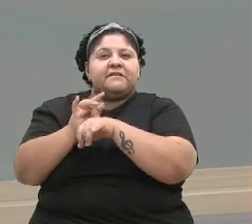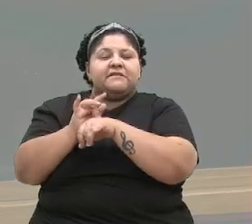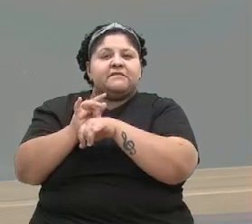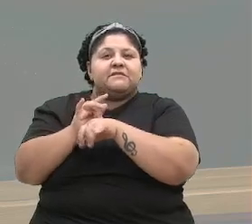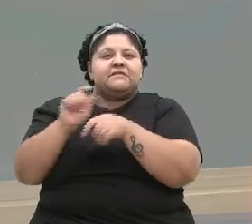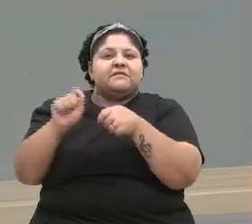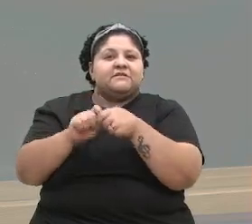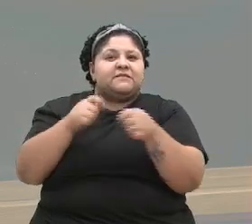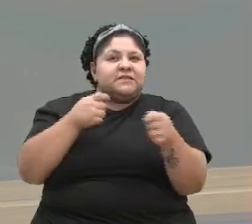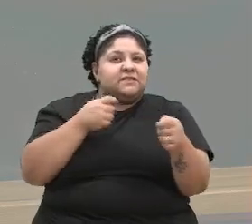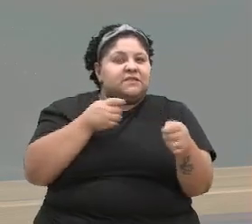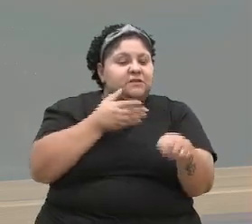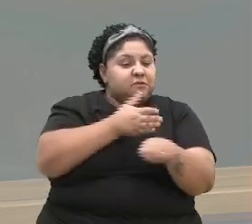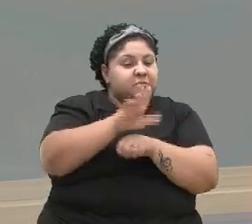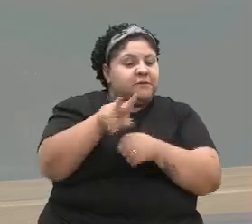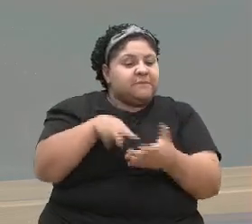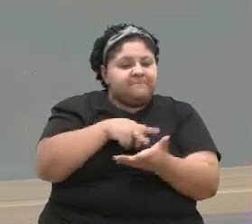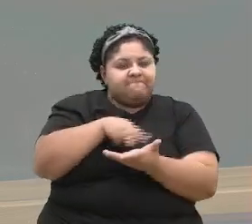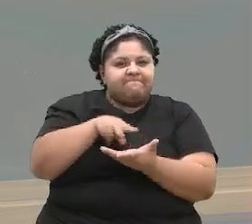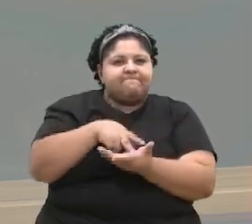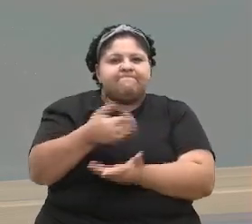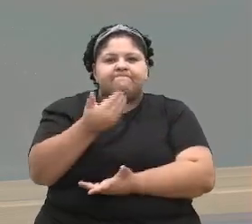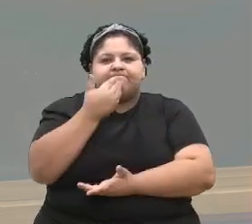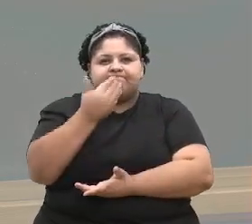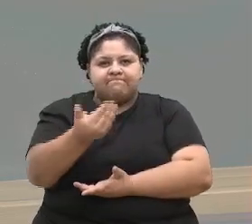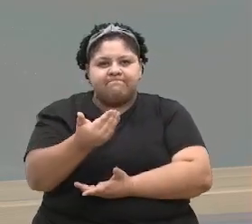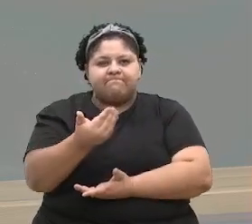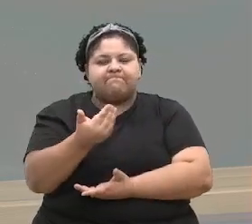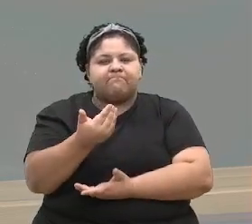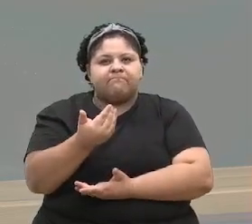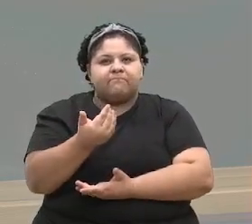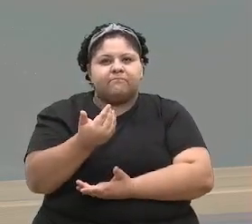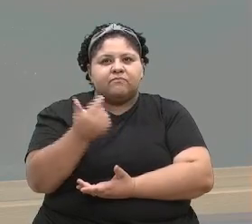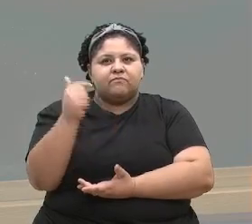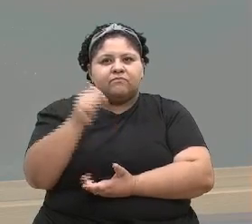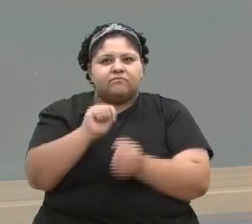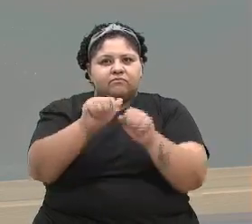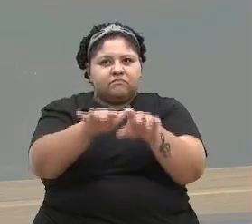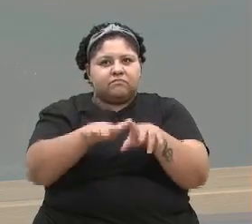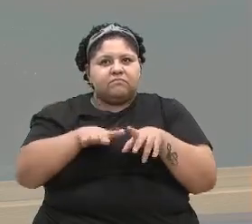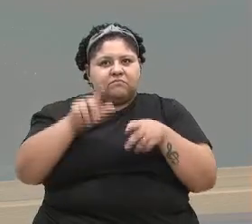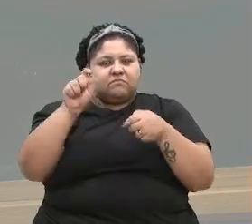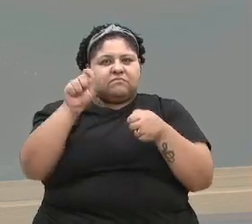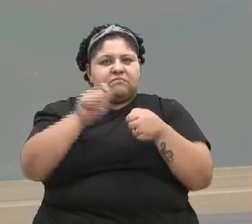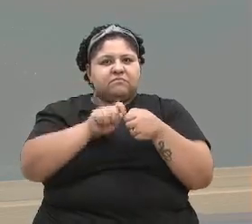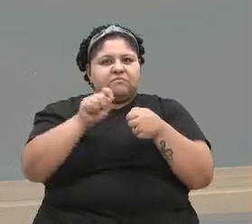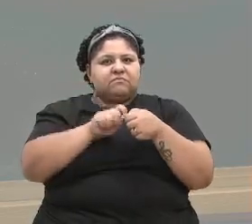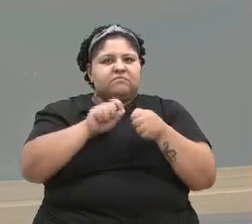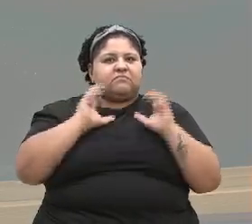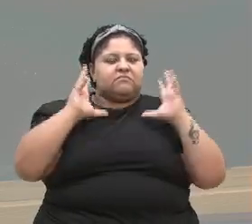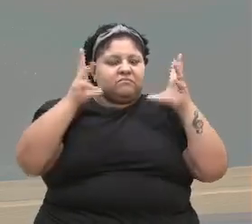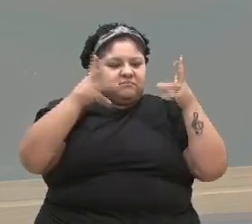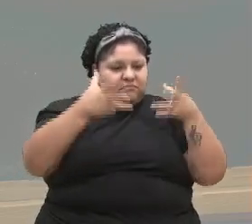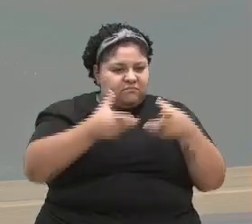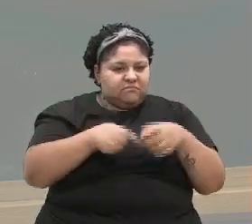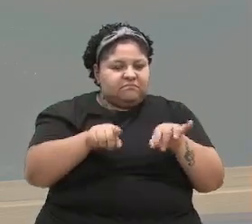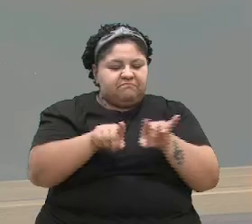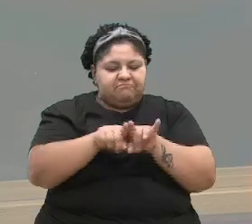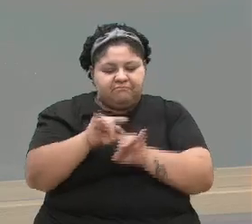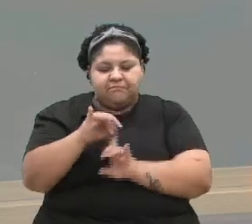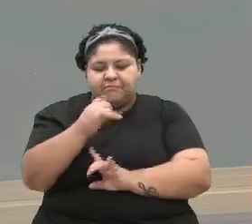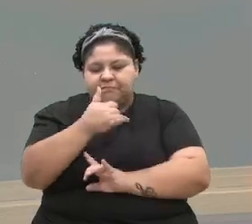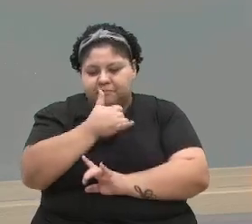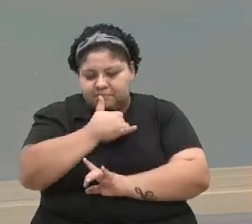também envolvidos com a dança. Então, eu peço que esse plenário faça um voto coletivo, inclusive de pesar